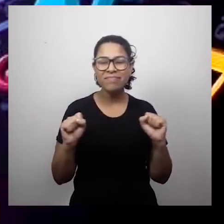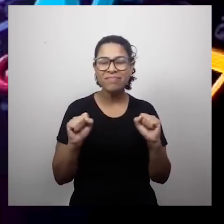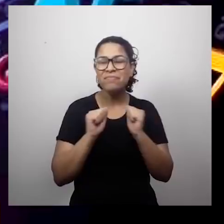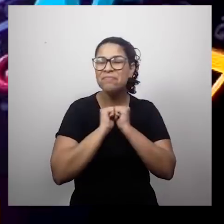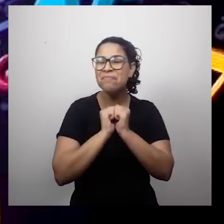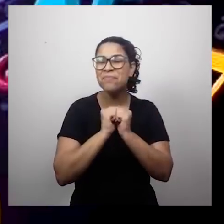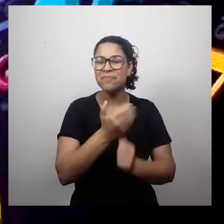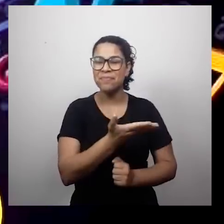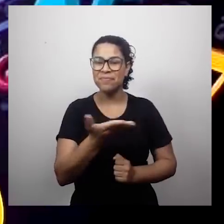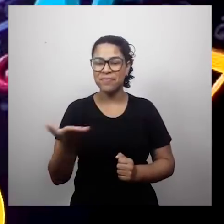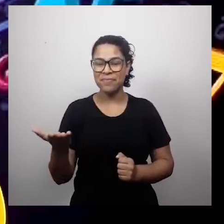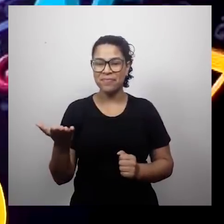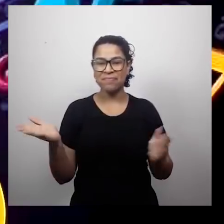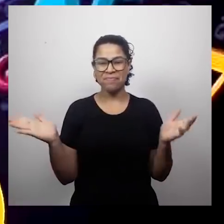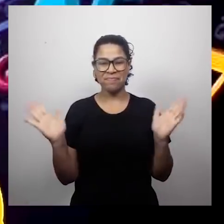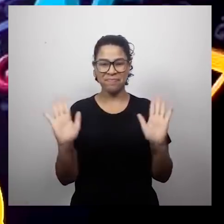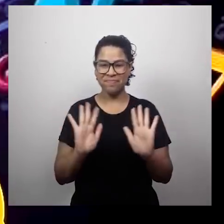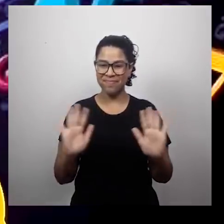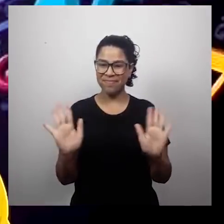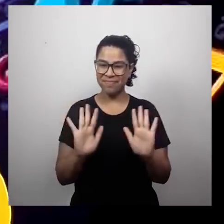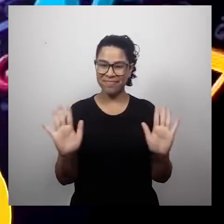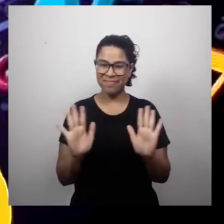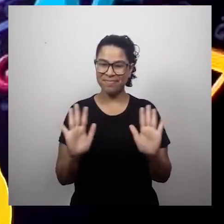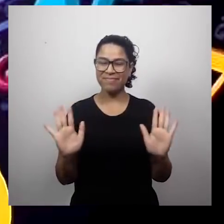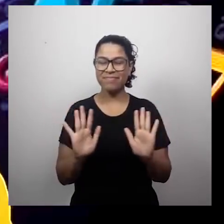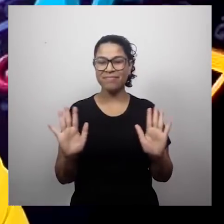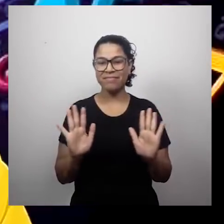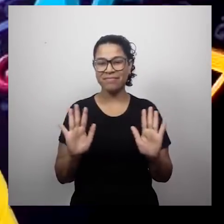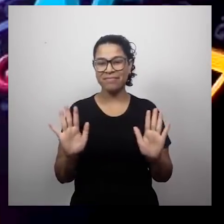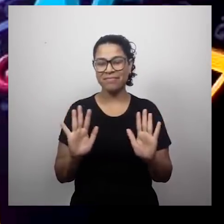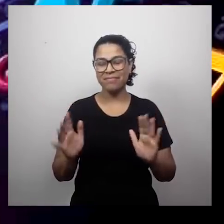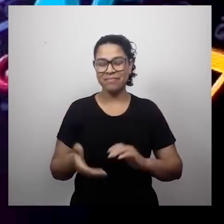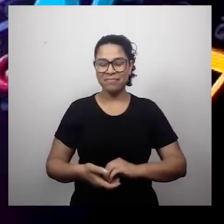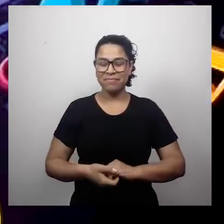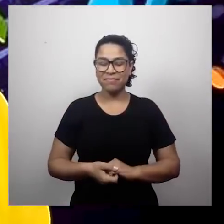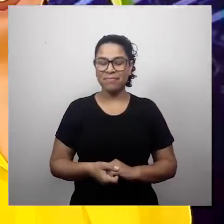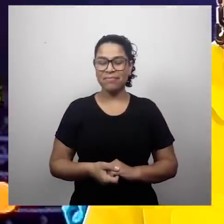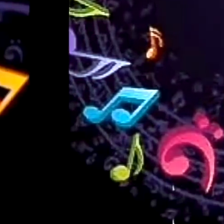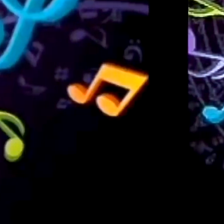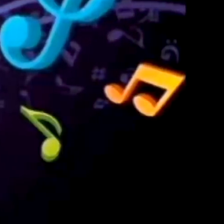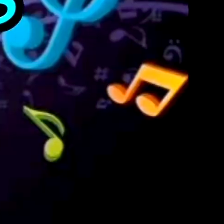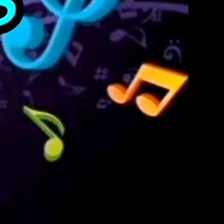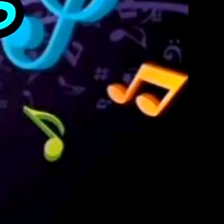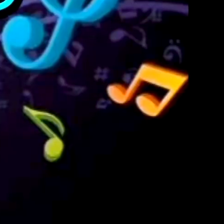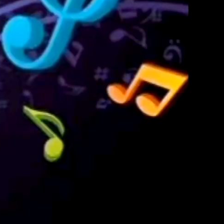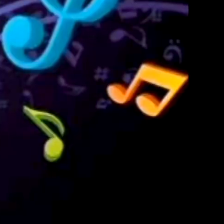uma vez. Até breve, pessoal! Bye, bye!